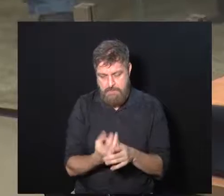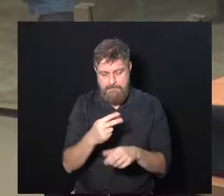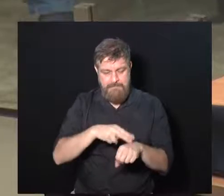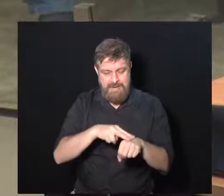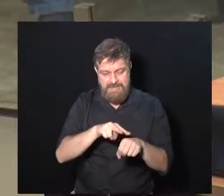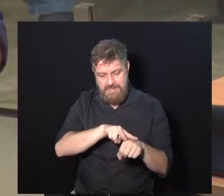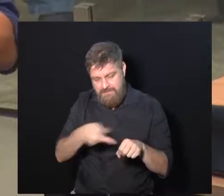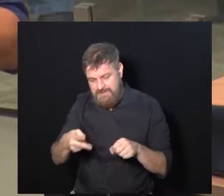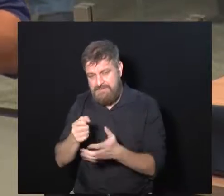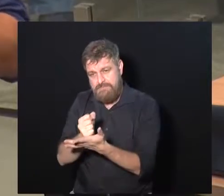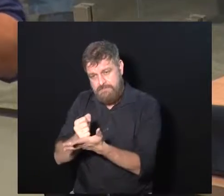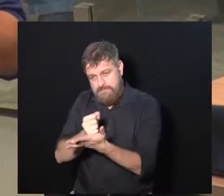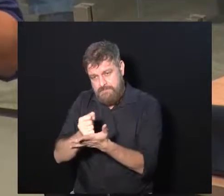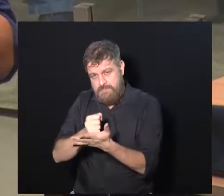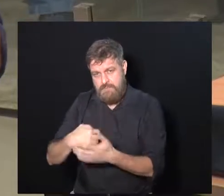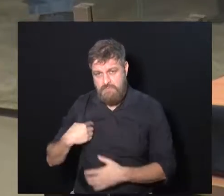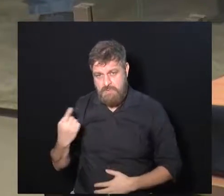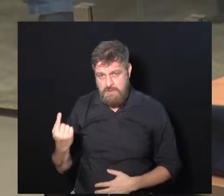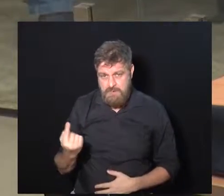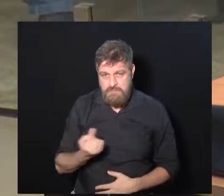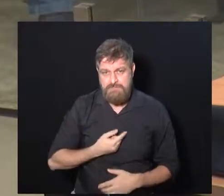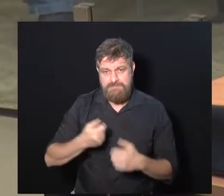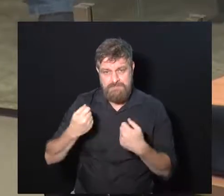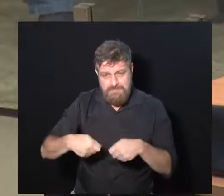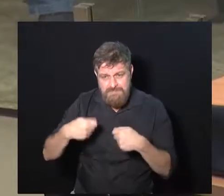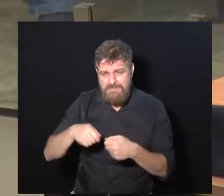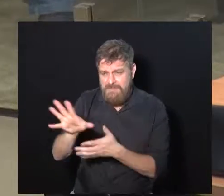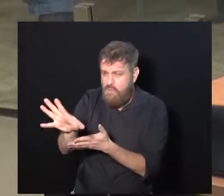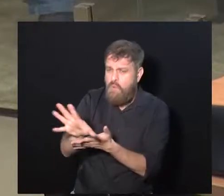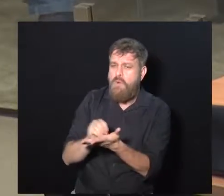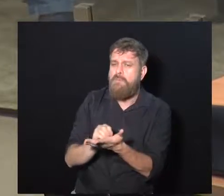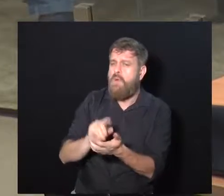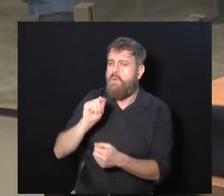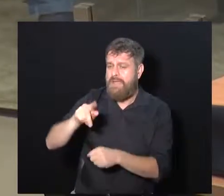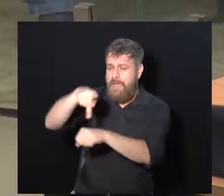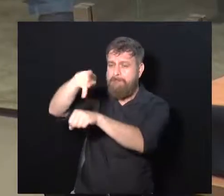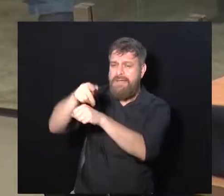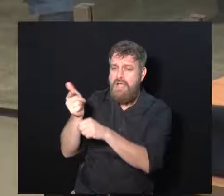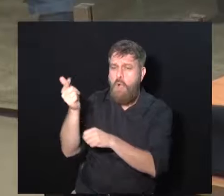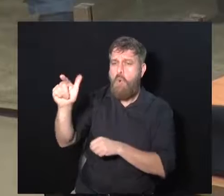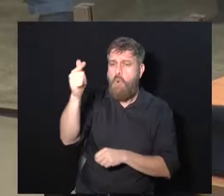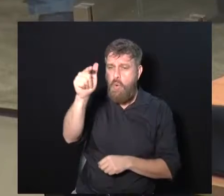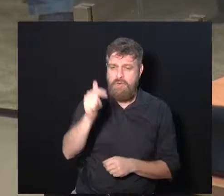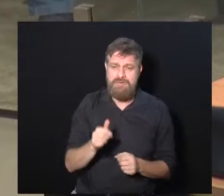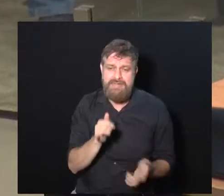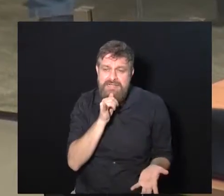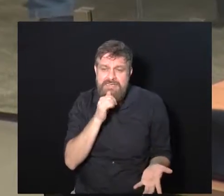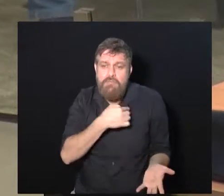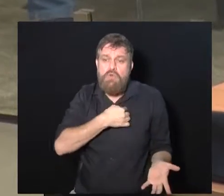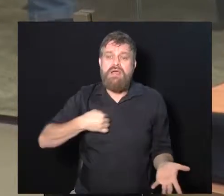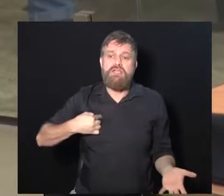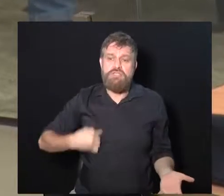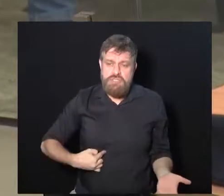nós temos que nos inspirar, muitas vezes, em outros países. Na China, por exemplo, a fitoterapia é muito